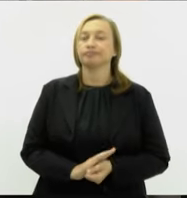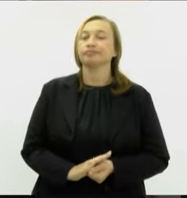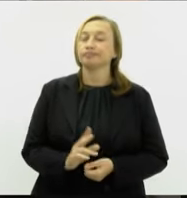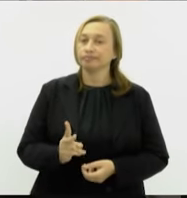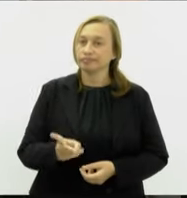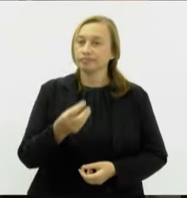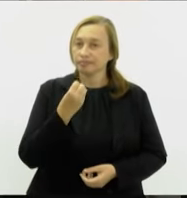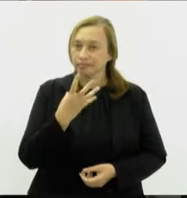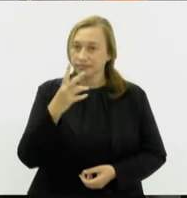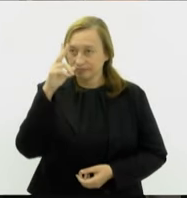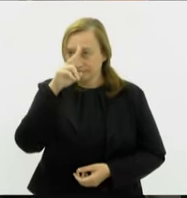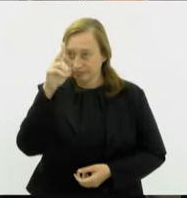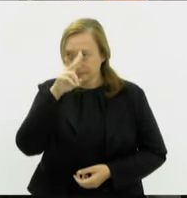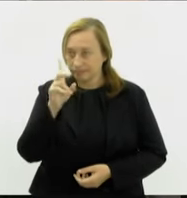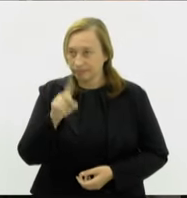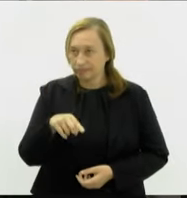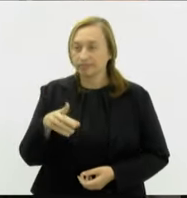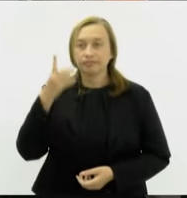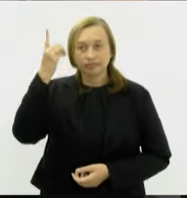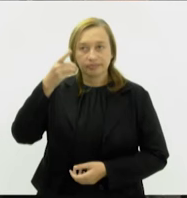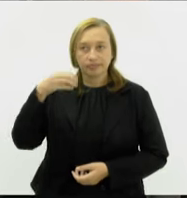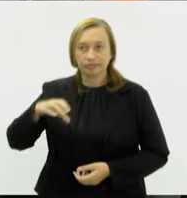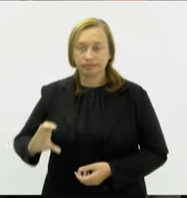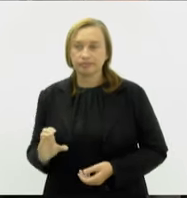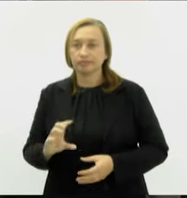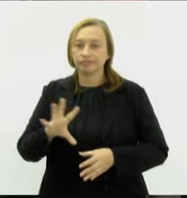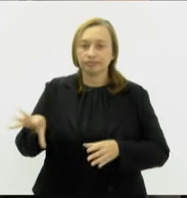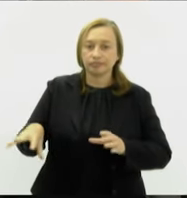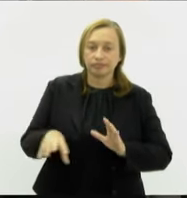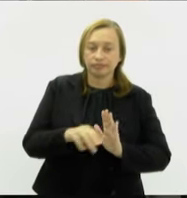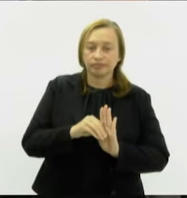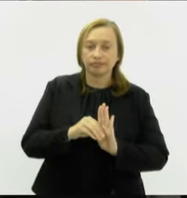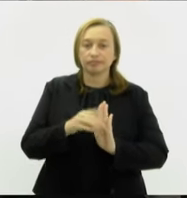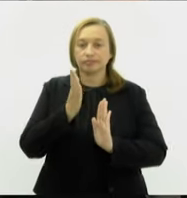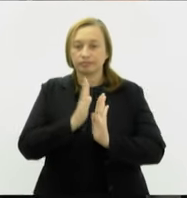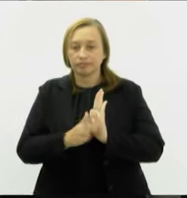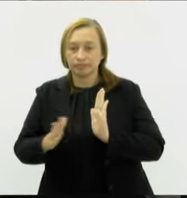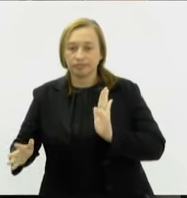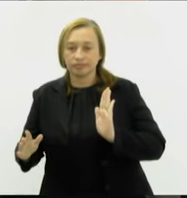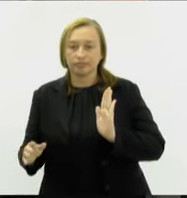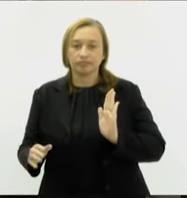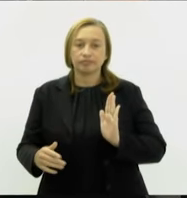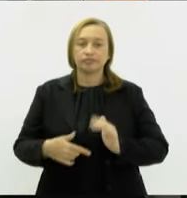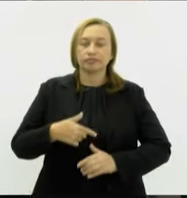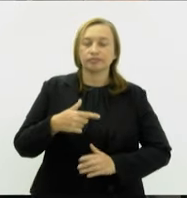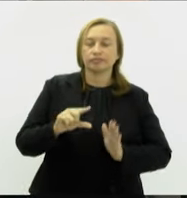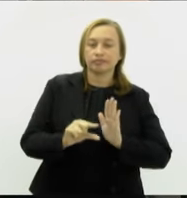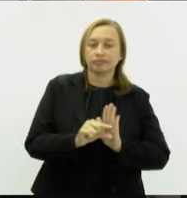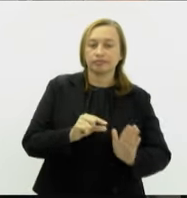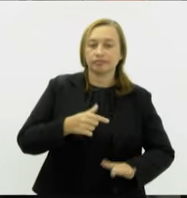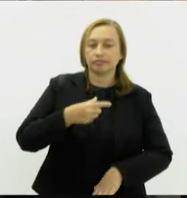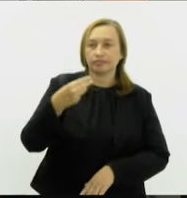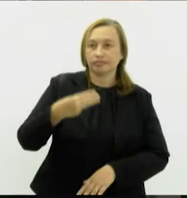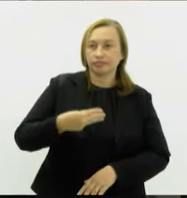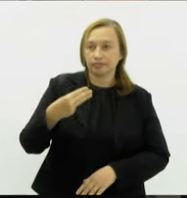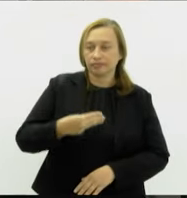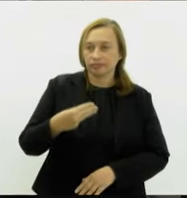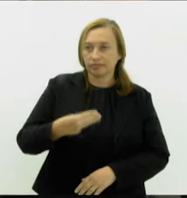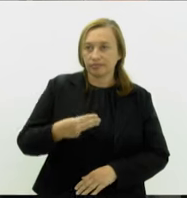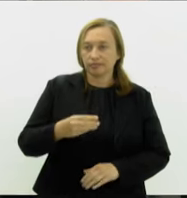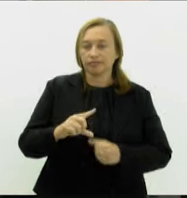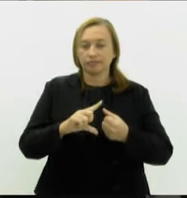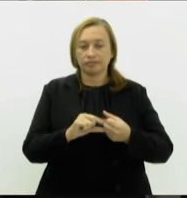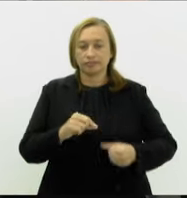bom lembrar, né, deputado Carlos Mink? Incluídos na ordem do dia, de acordo com o parágrafo 3º do artigo 47